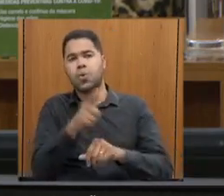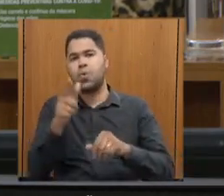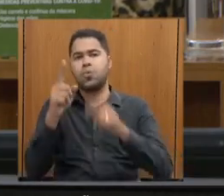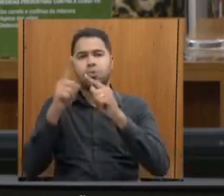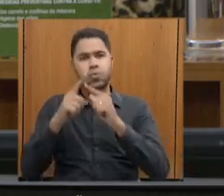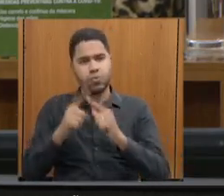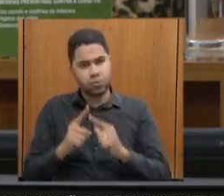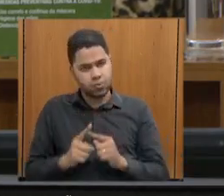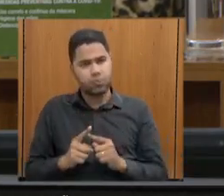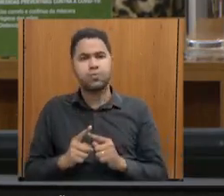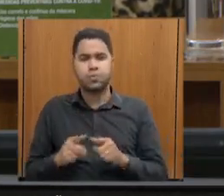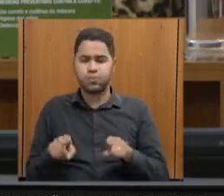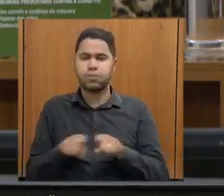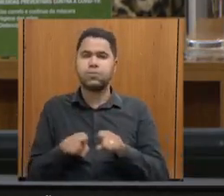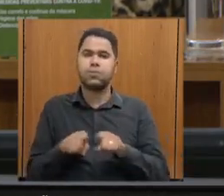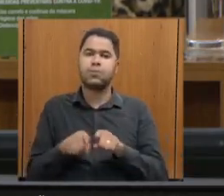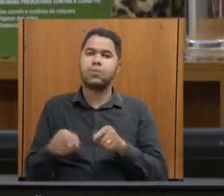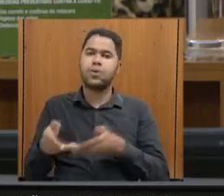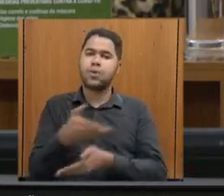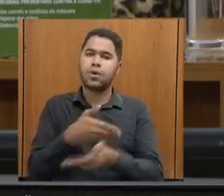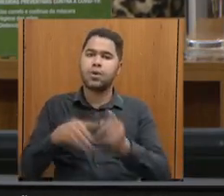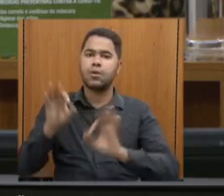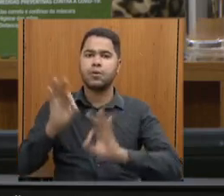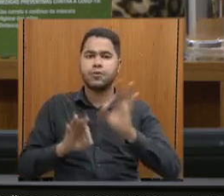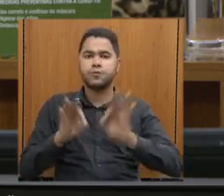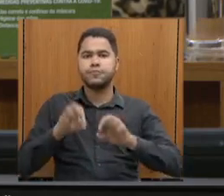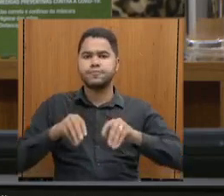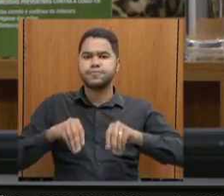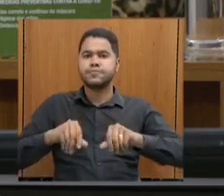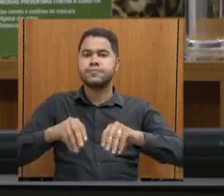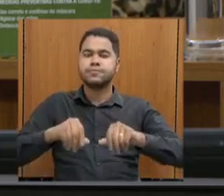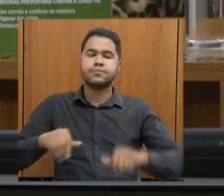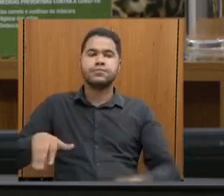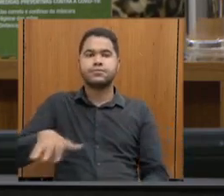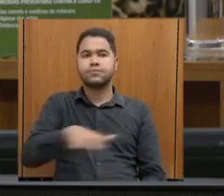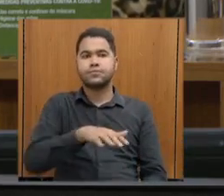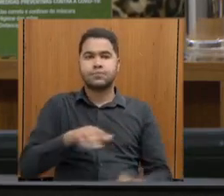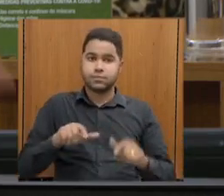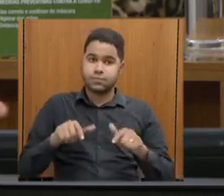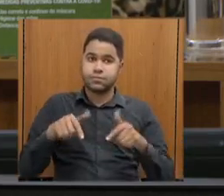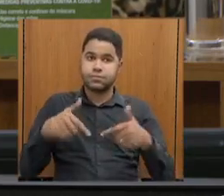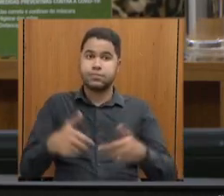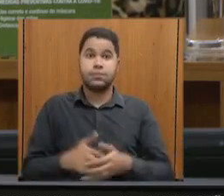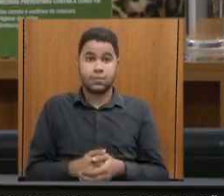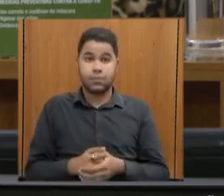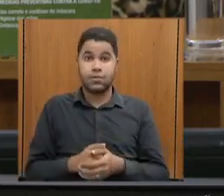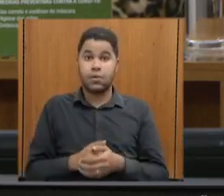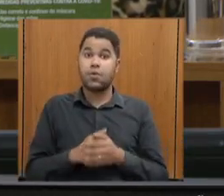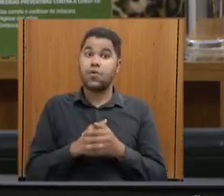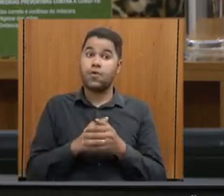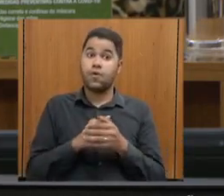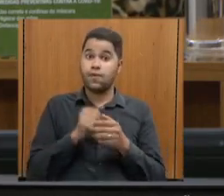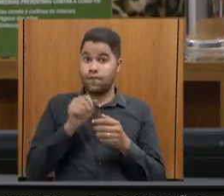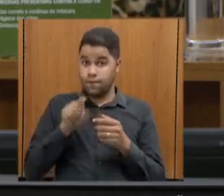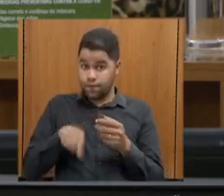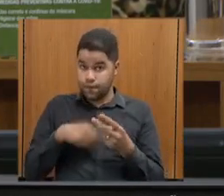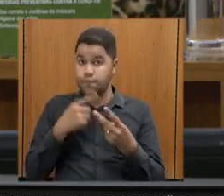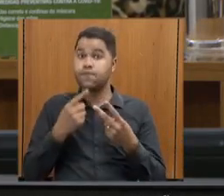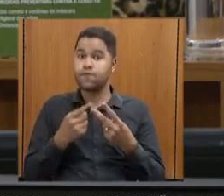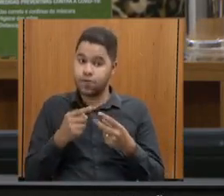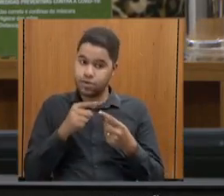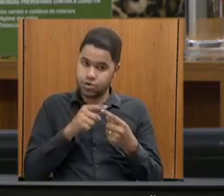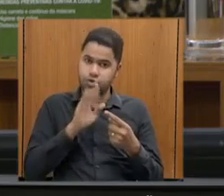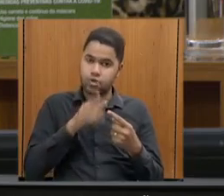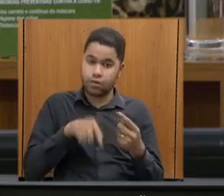que envolvem na organização territorial da área que ela atua então fora isso a gente vê que a renda